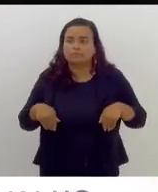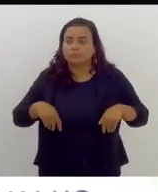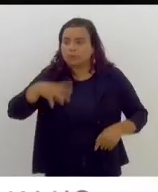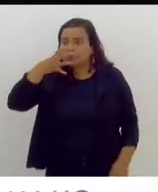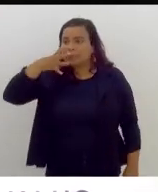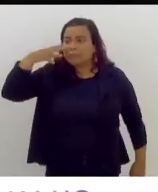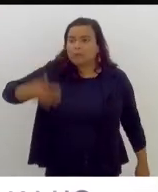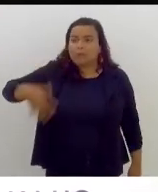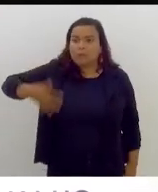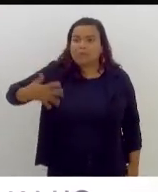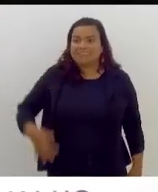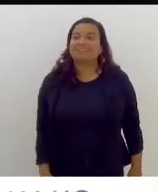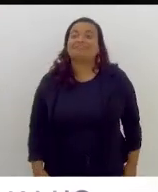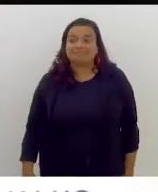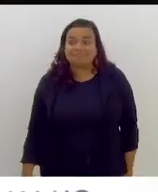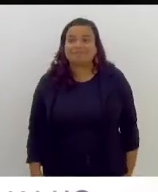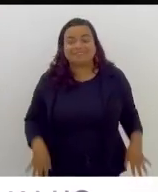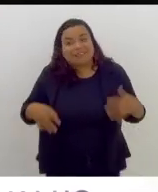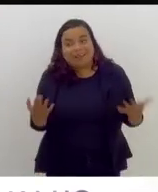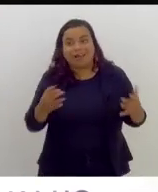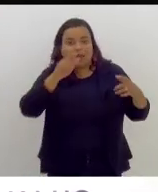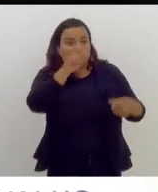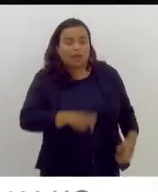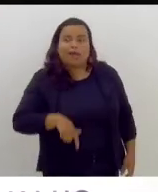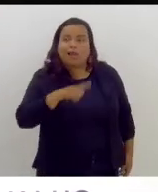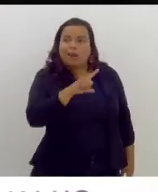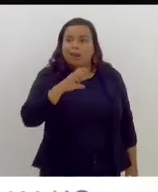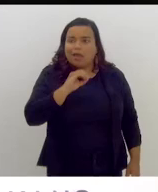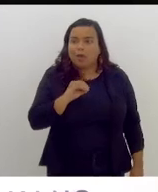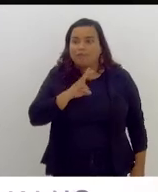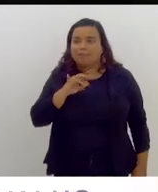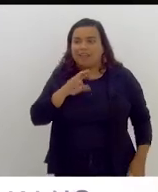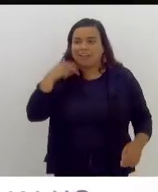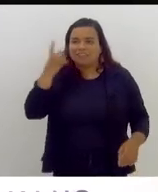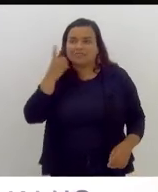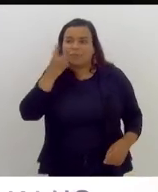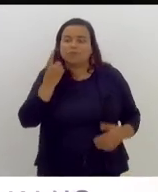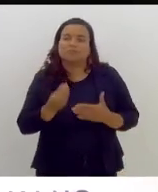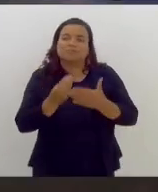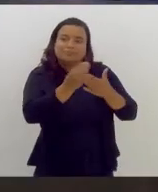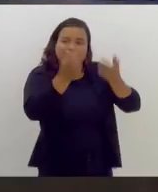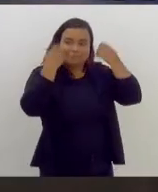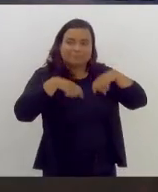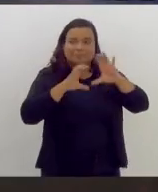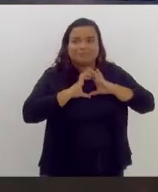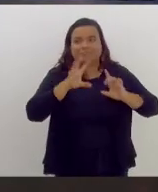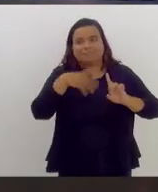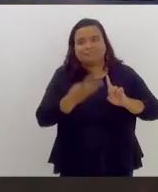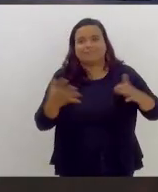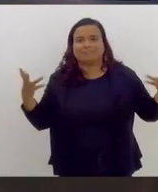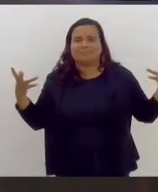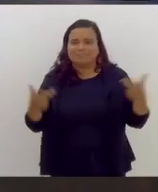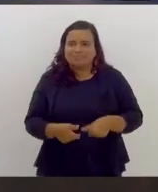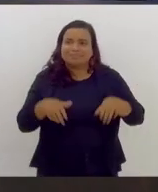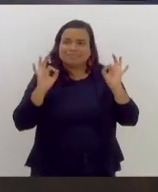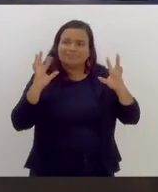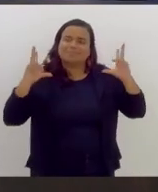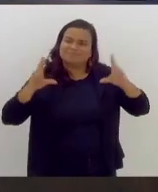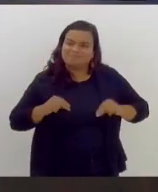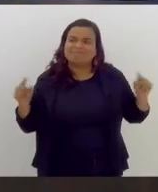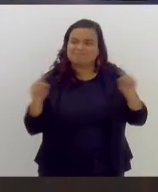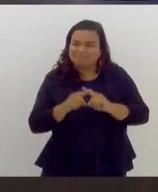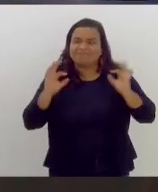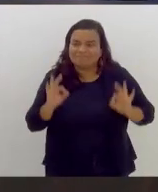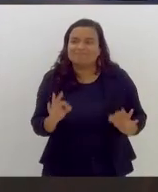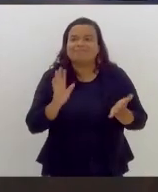esse administrador. Então, eu acho que o Léo Vieira fez muito bem em oferecer essa homenagem a ele, porque é super merecida, viu,